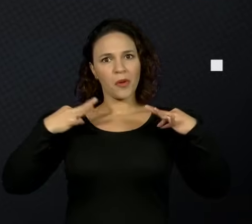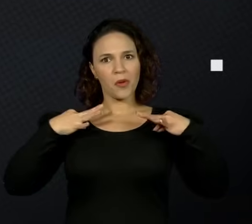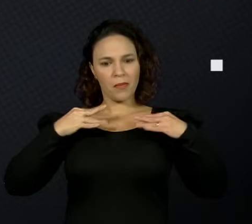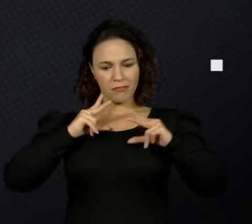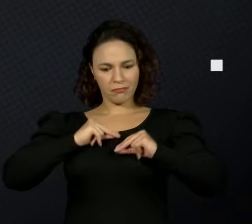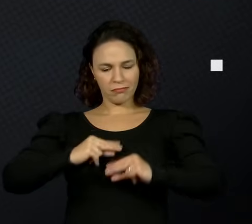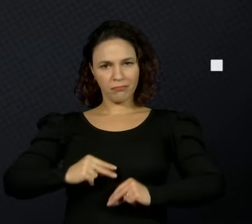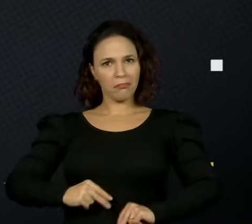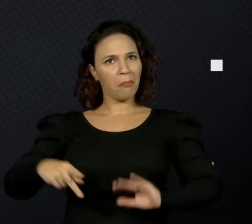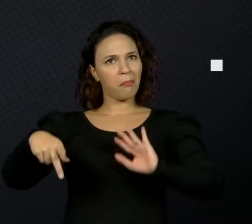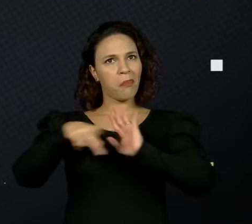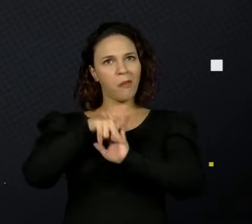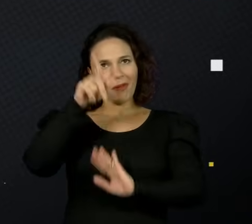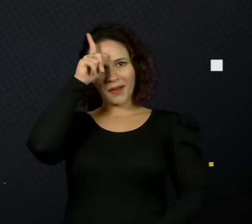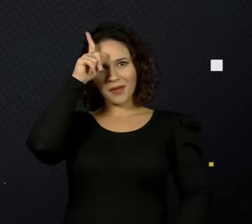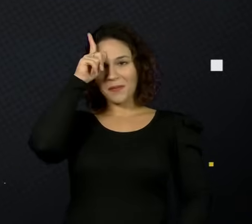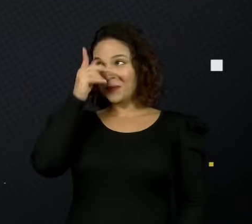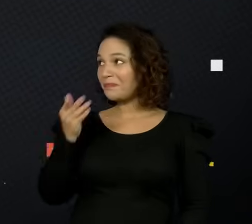alemão. E